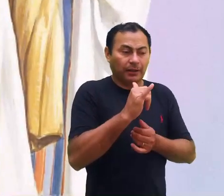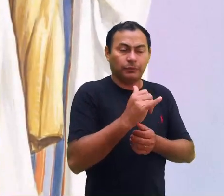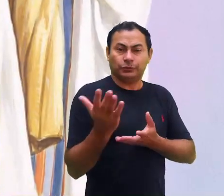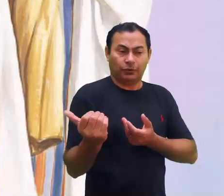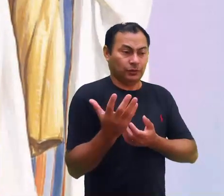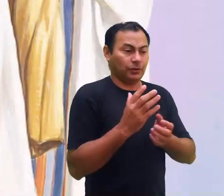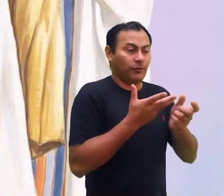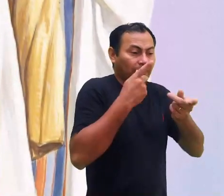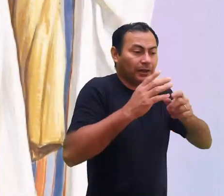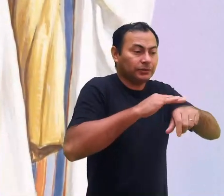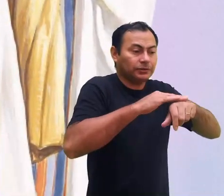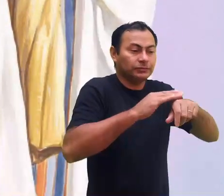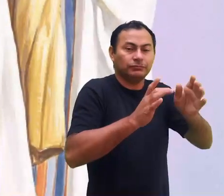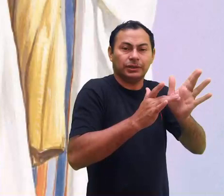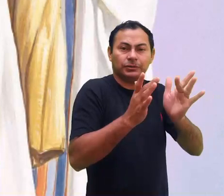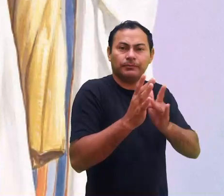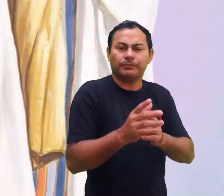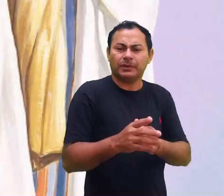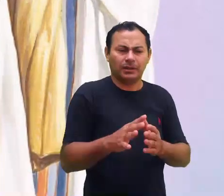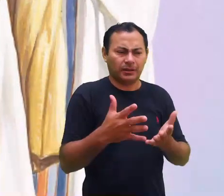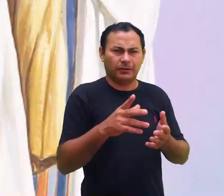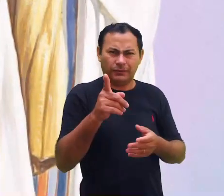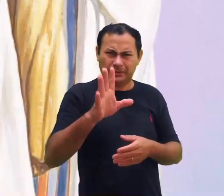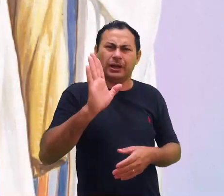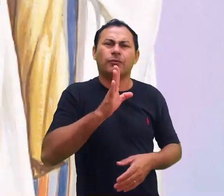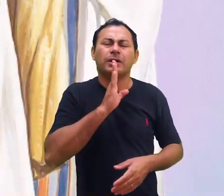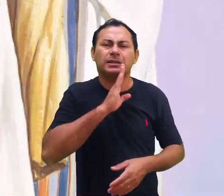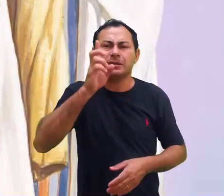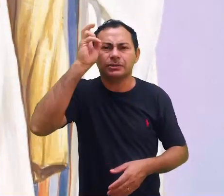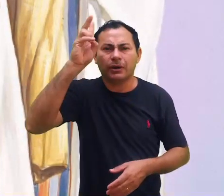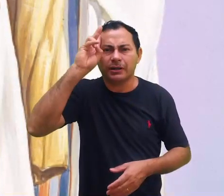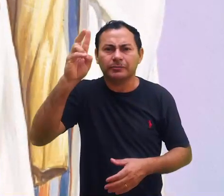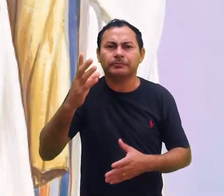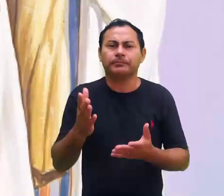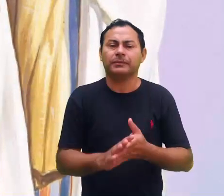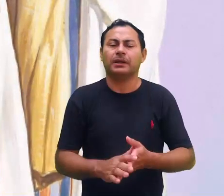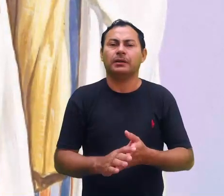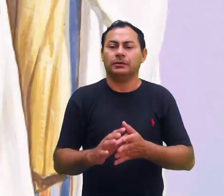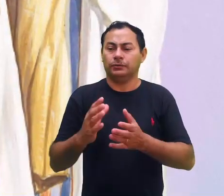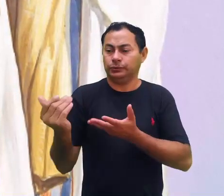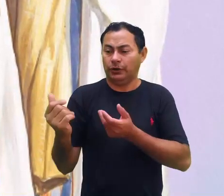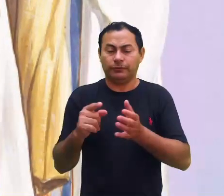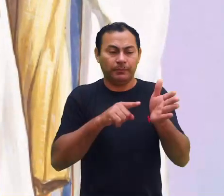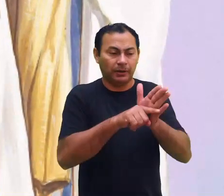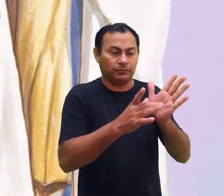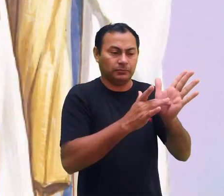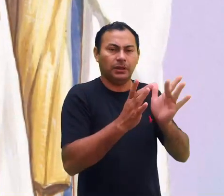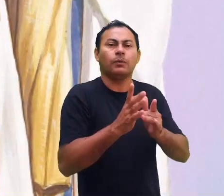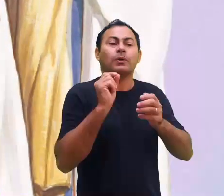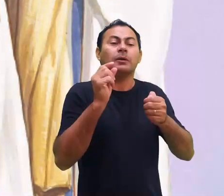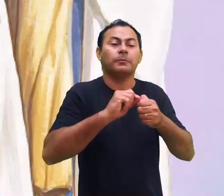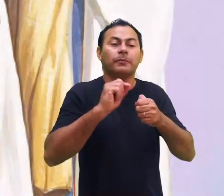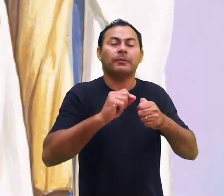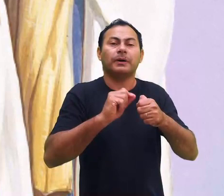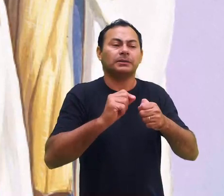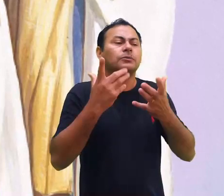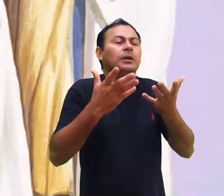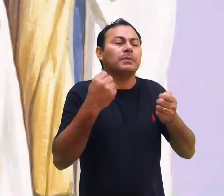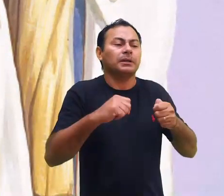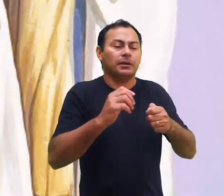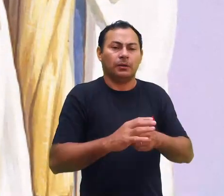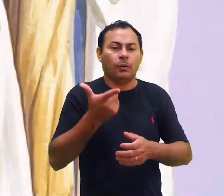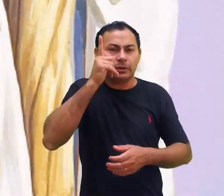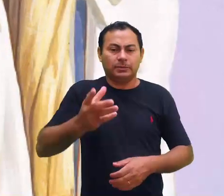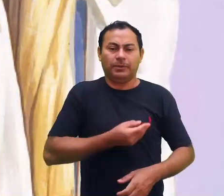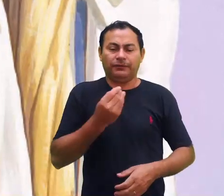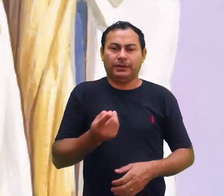para conversar com ele. É provável que você já conheça essa história. Ele perguntou a Jesus o que teria de fazer para